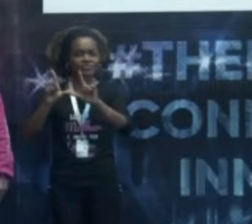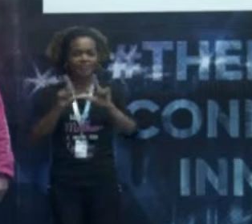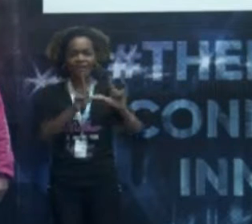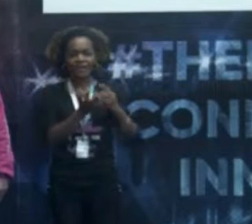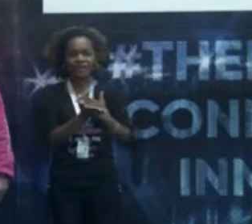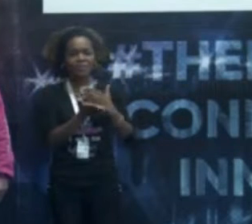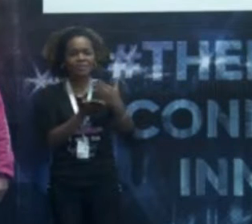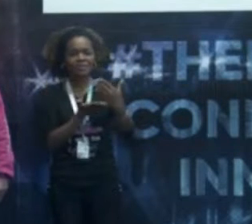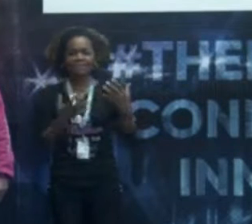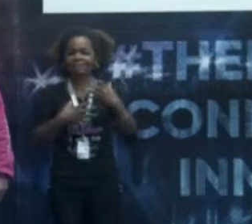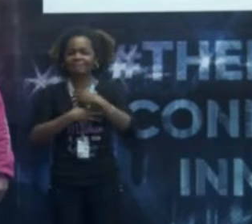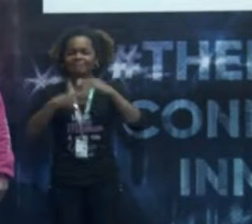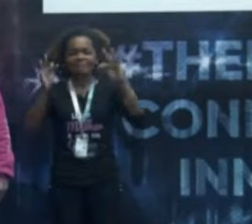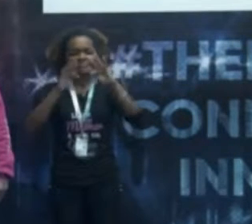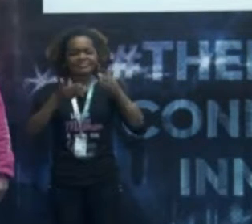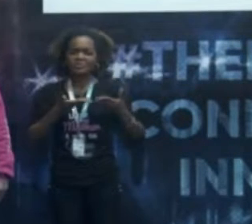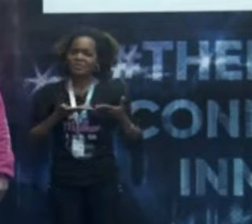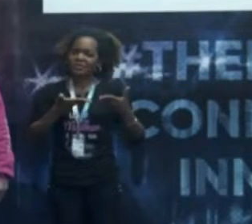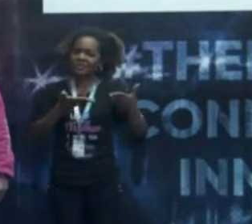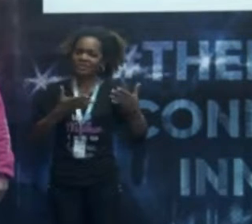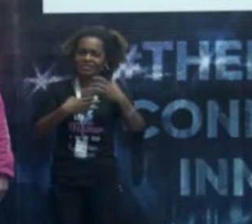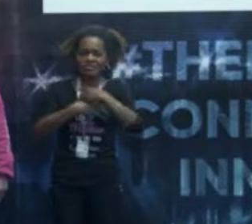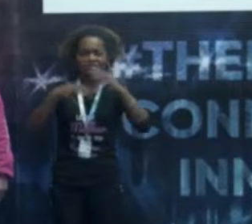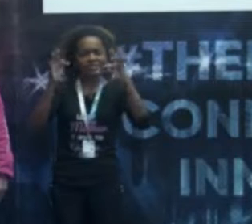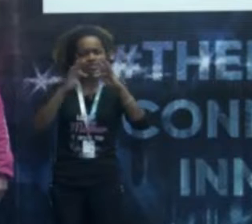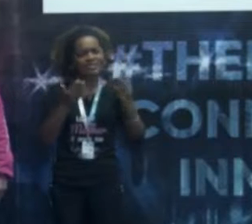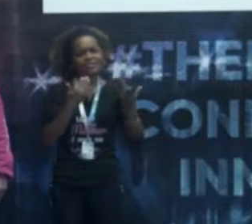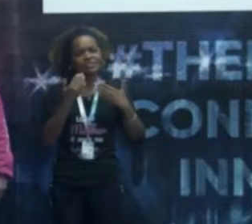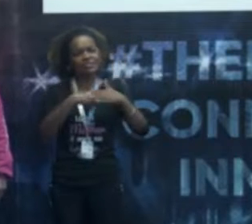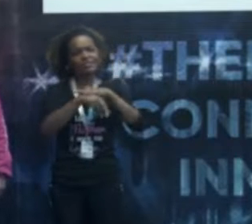feliz pelo convite e estou muito feliz aqui de estar falando com vocês.